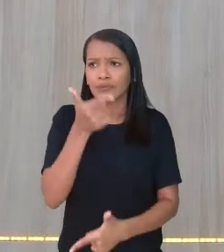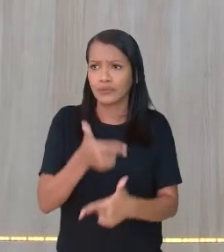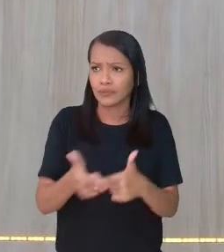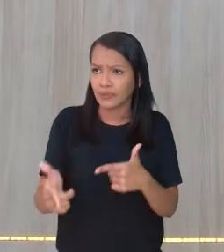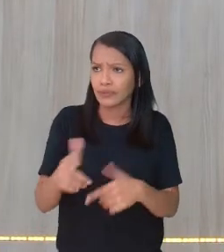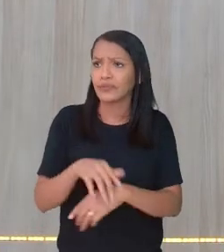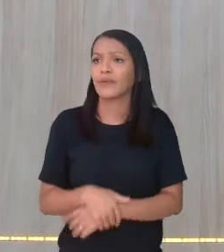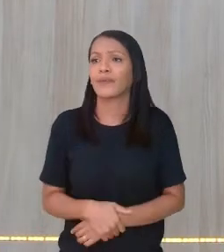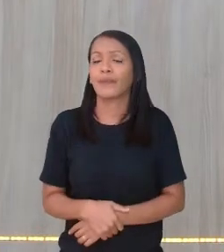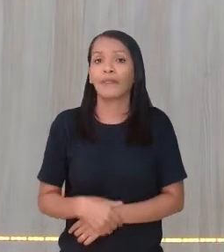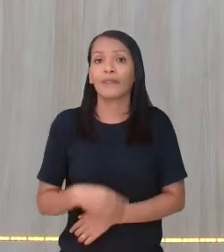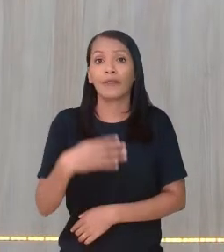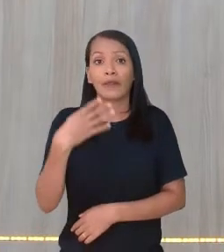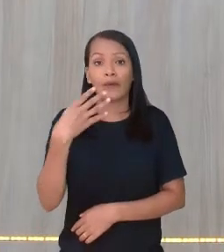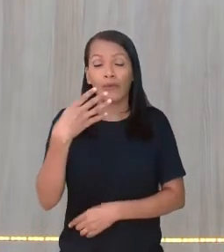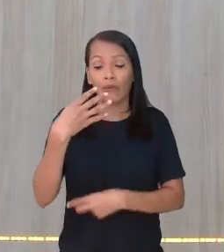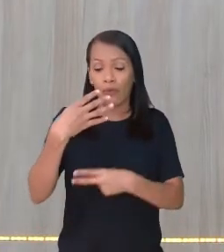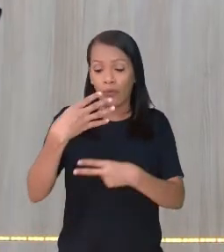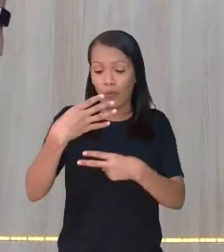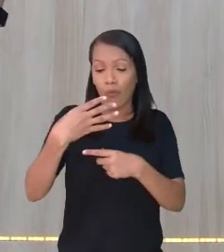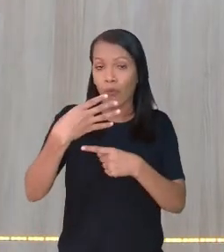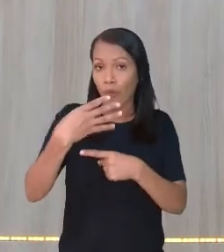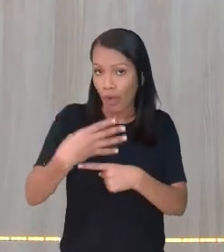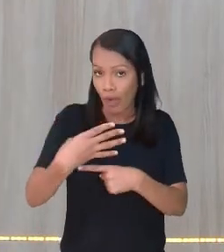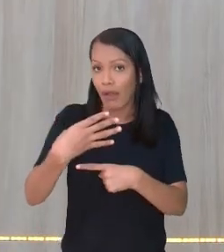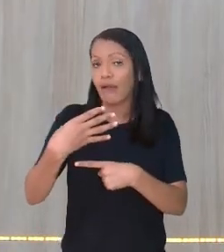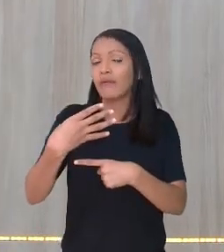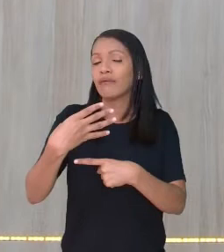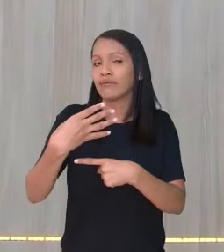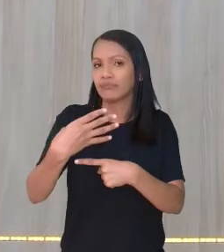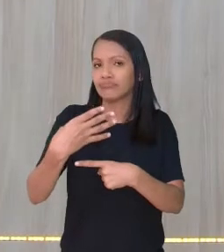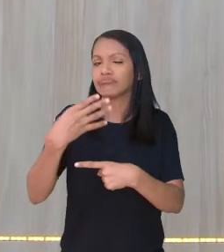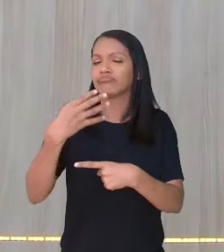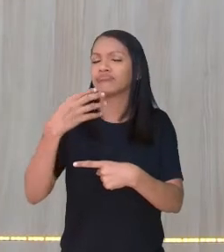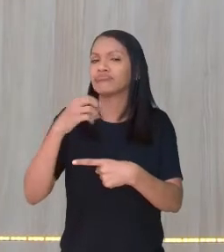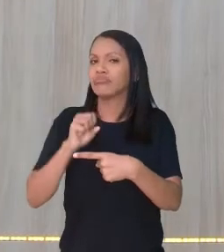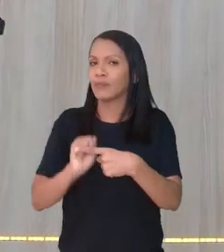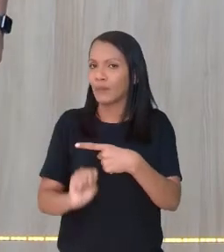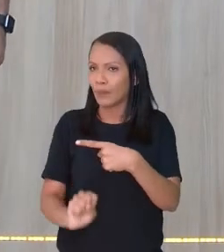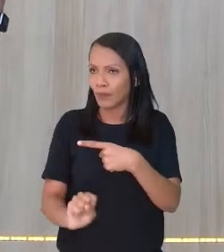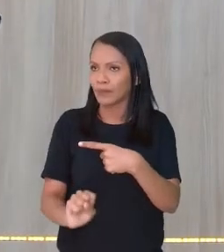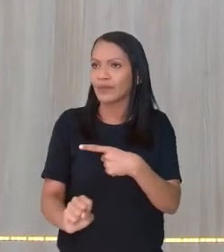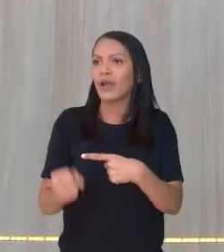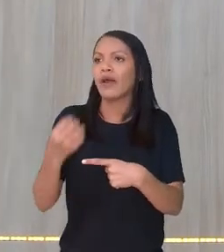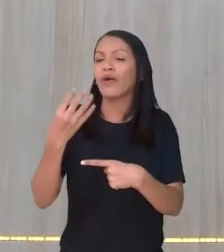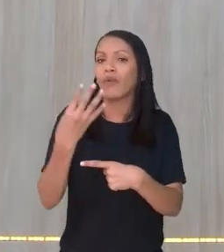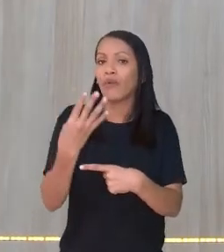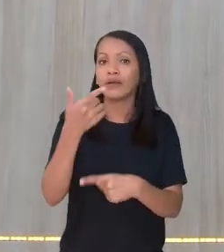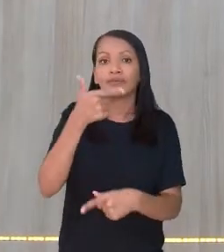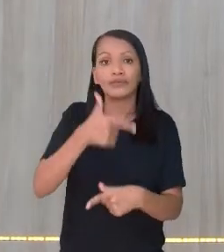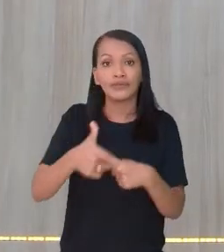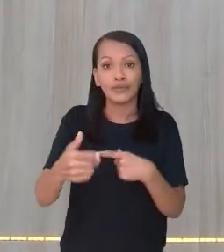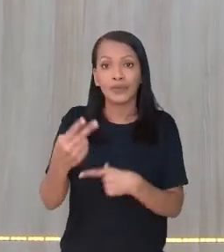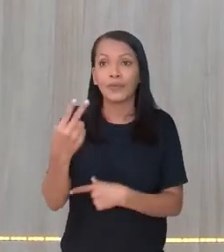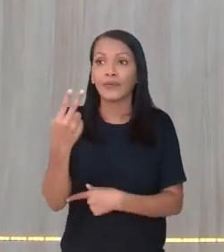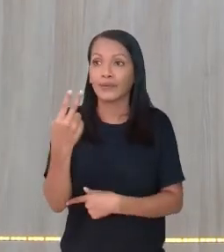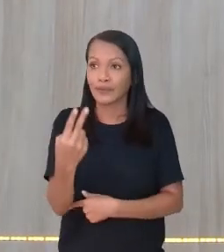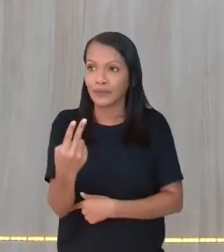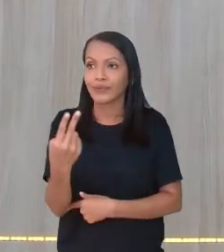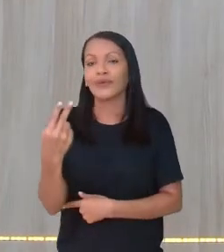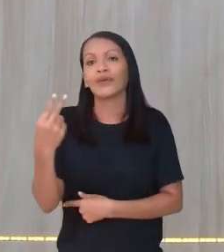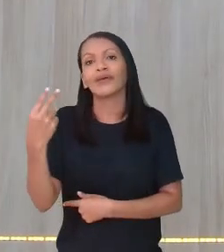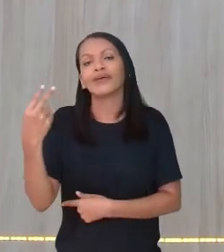2/4 por 2, eu vou encontrar como fração aí 1/2, que também é uma fração o que é